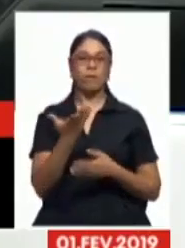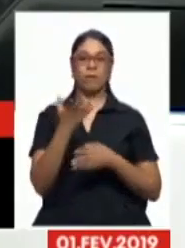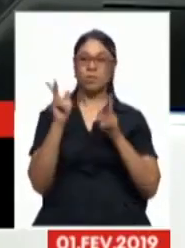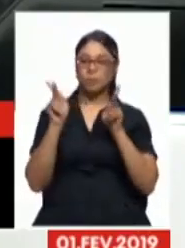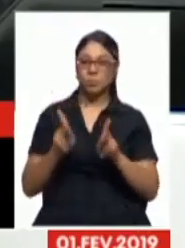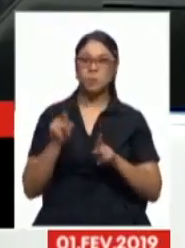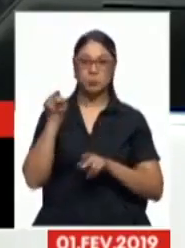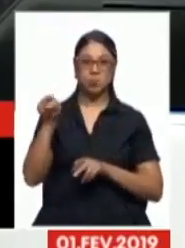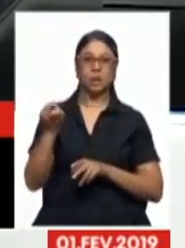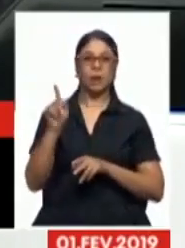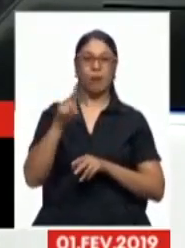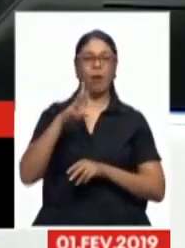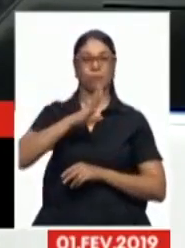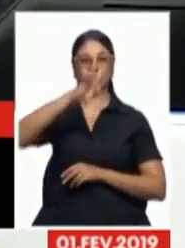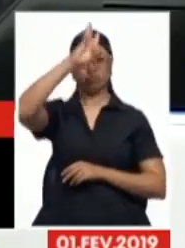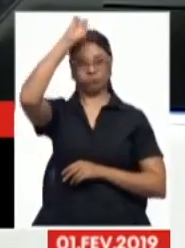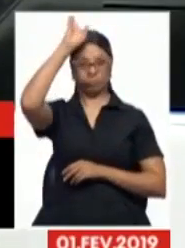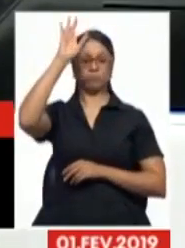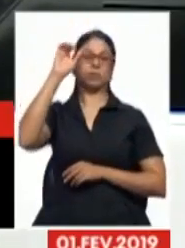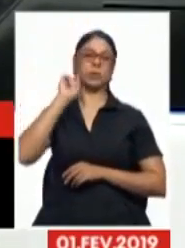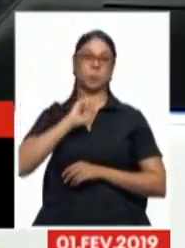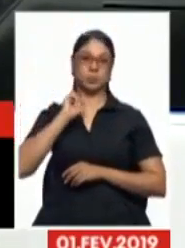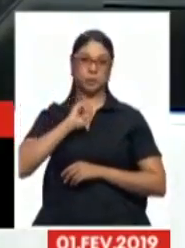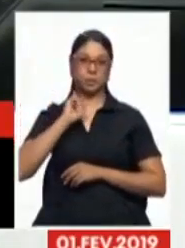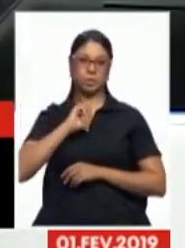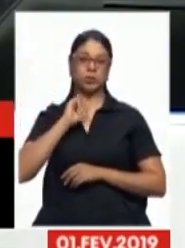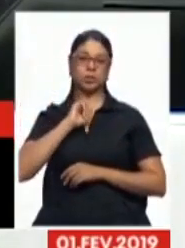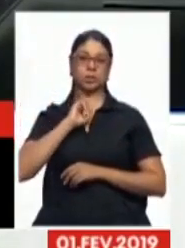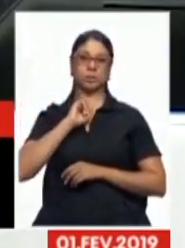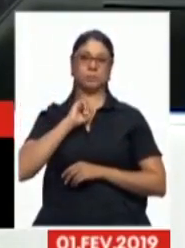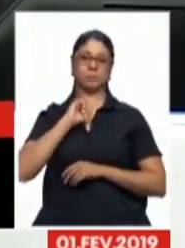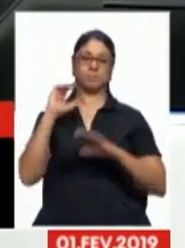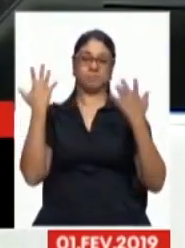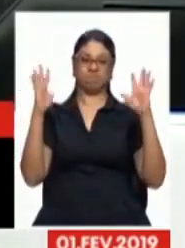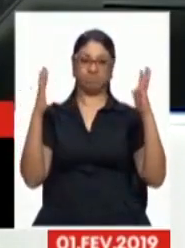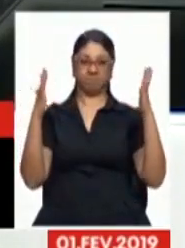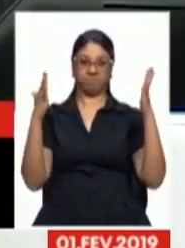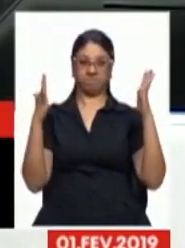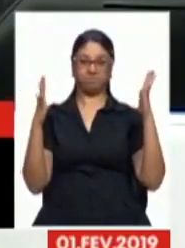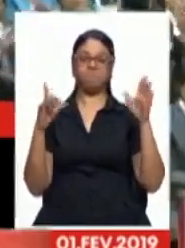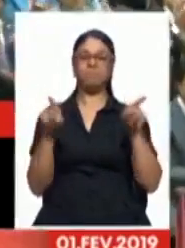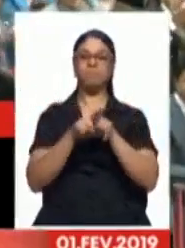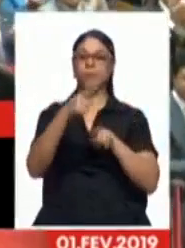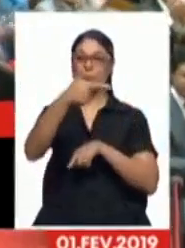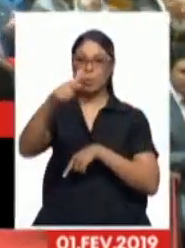Bombeiro Militar de Minas Gerais e os corpos de bombeiros